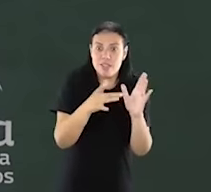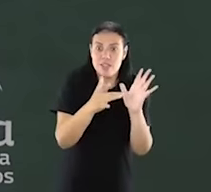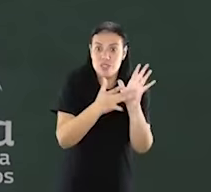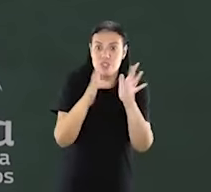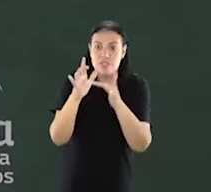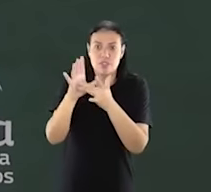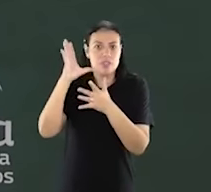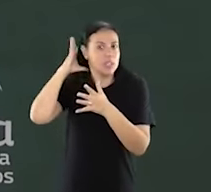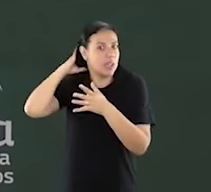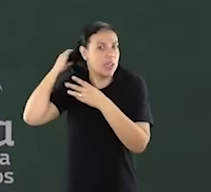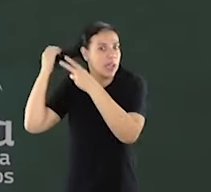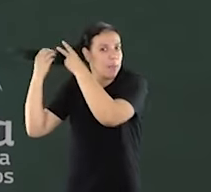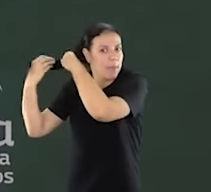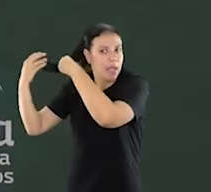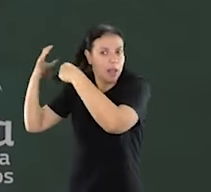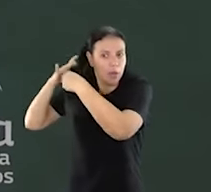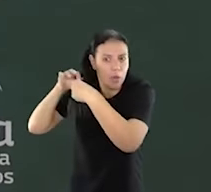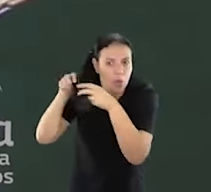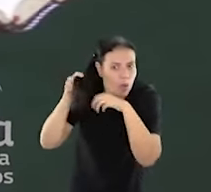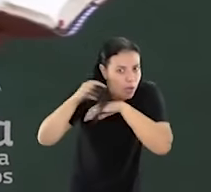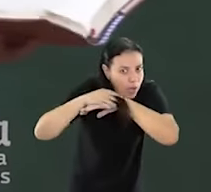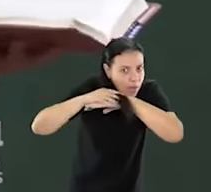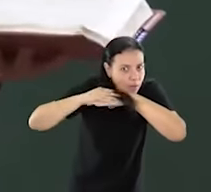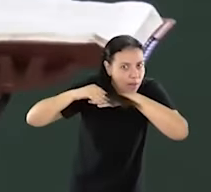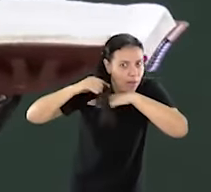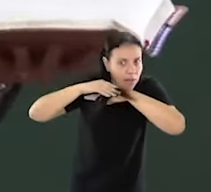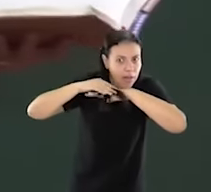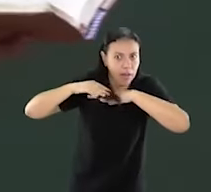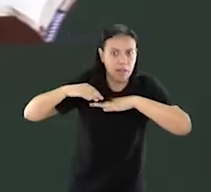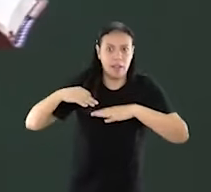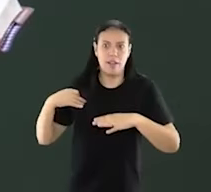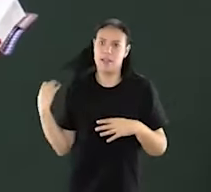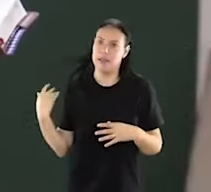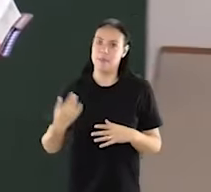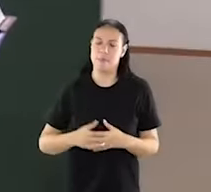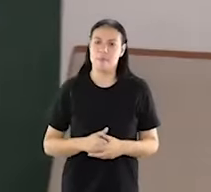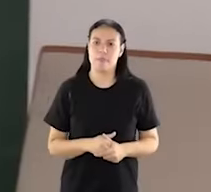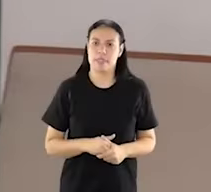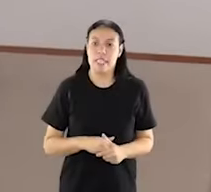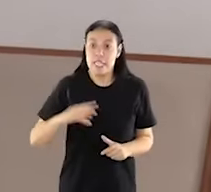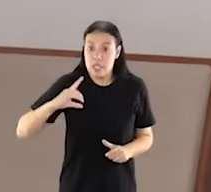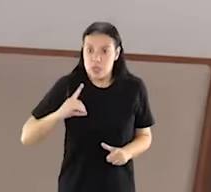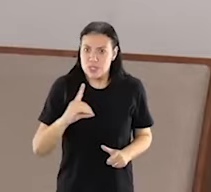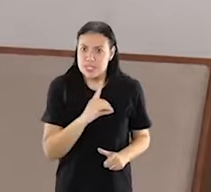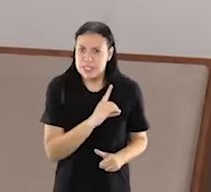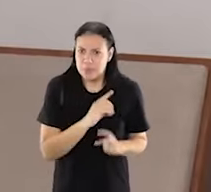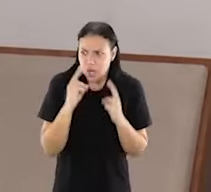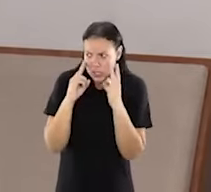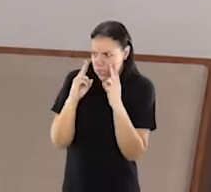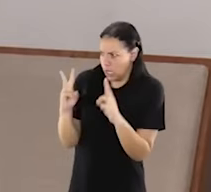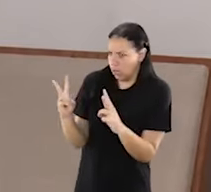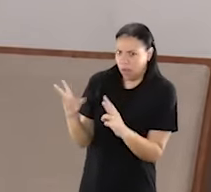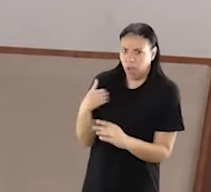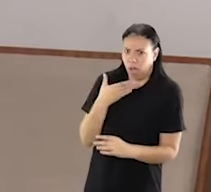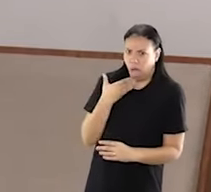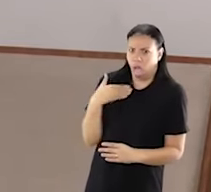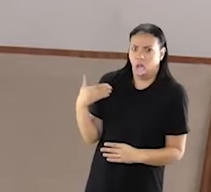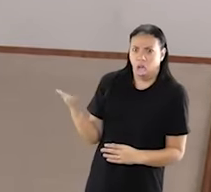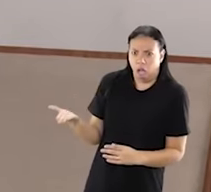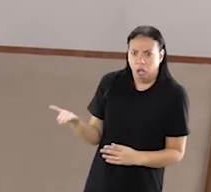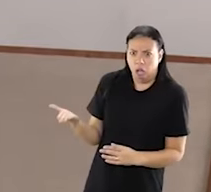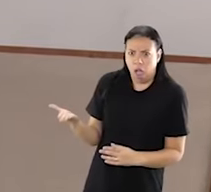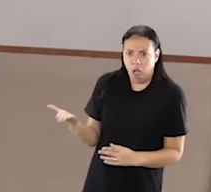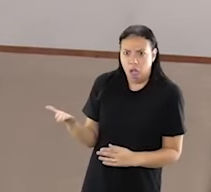cabelos. E diz a Bíblia que quando os discípulos olham essa cena, mormente Judas Iscariotes, conforme o relato de João